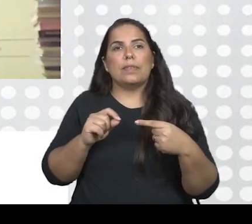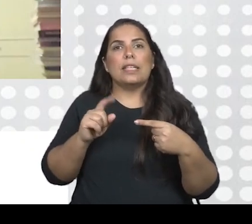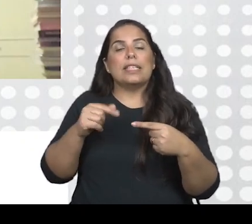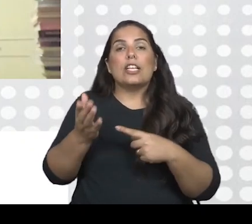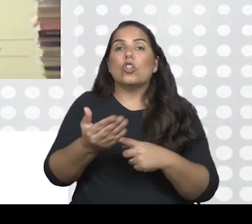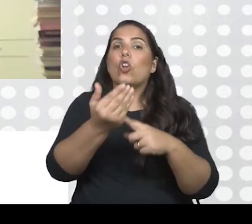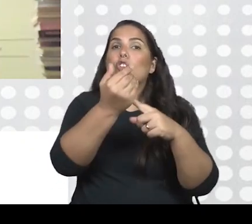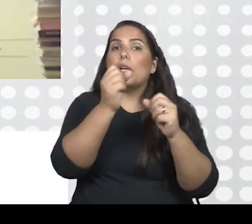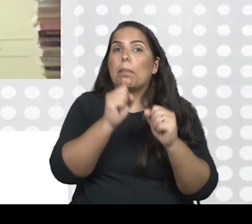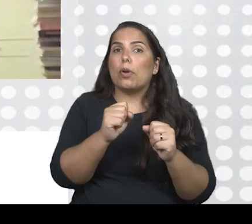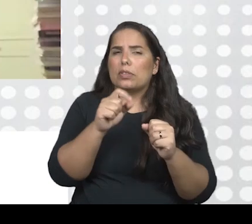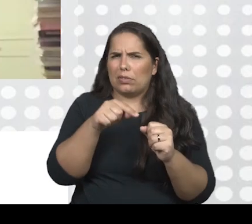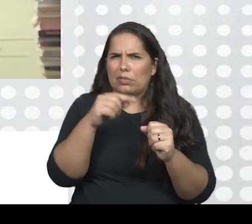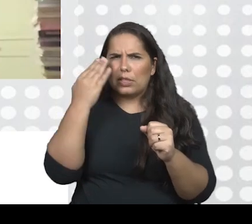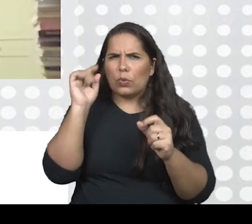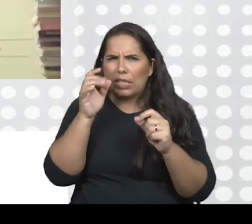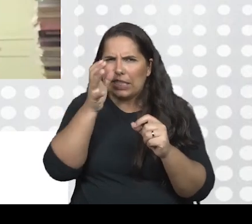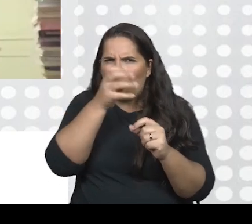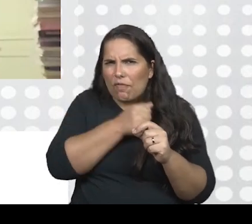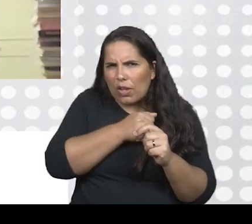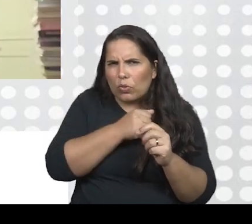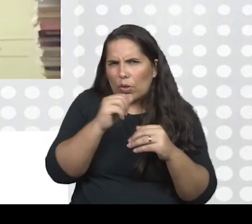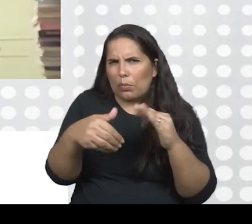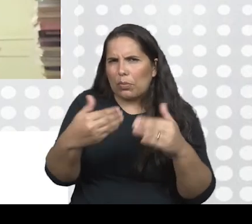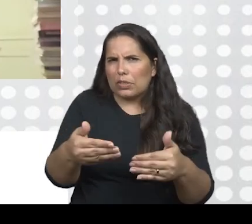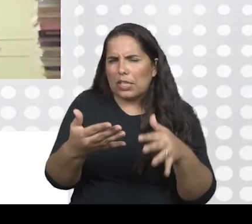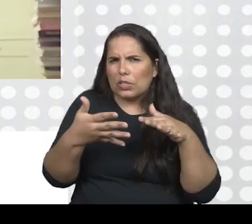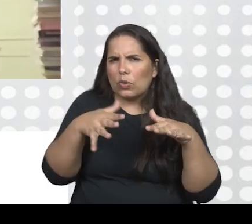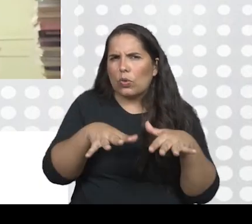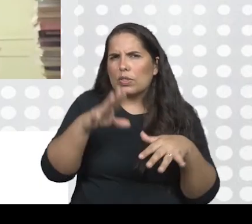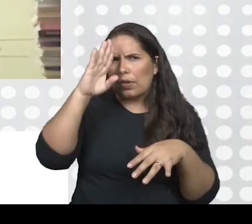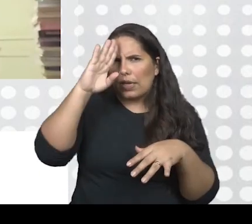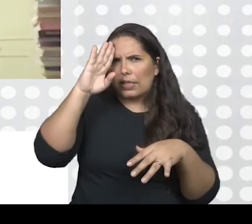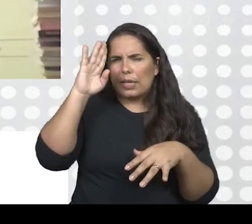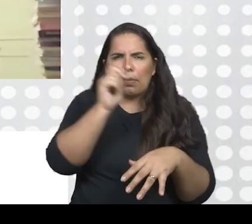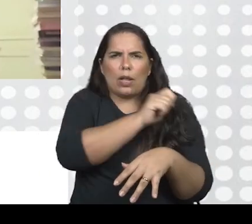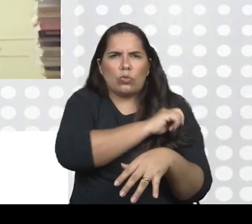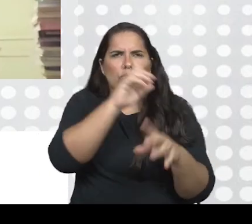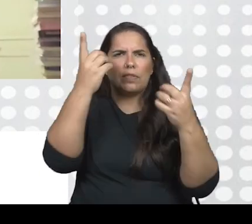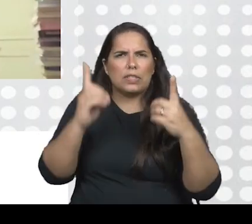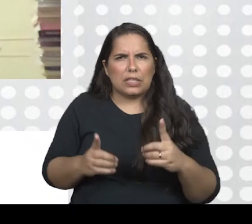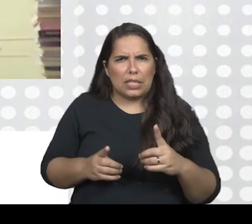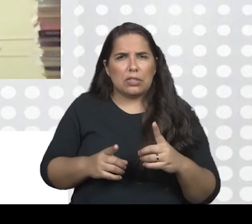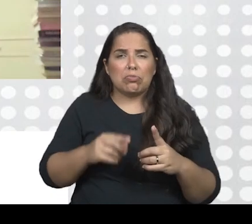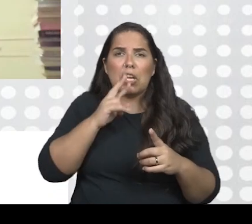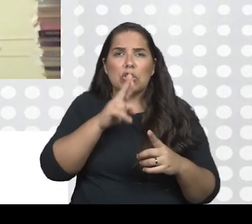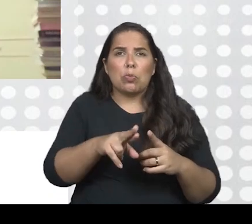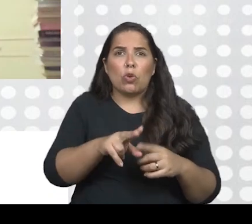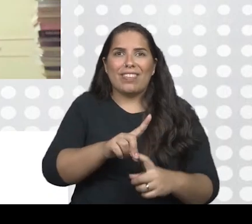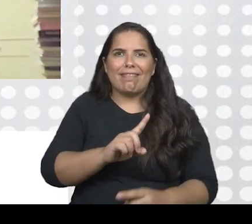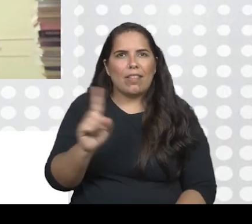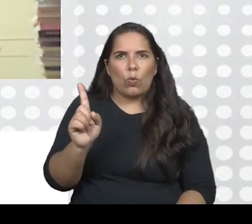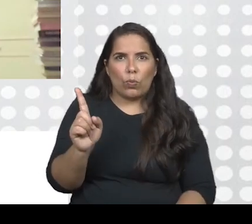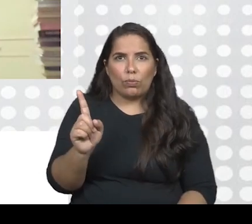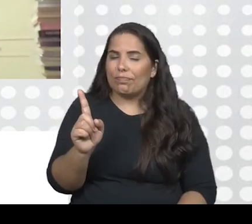a tecnologia pode ser considerada salvadora do processo de inclusão acadêmica dos estudantes com deficiência. E a resposta é